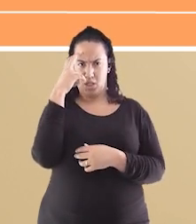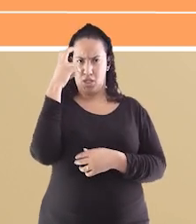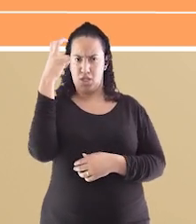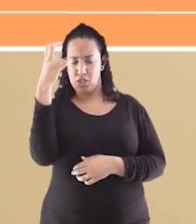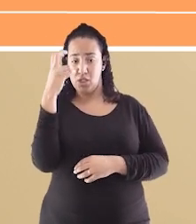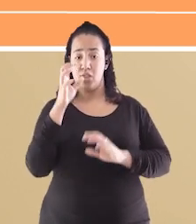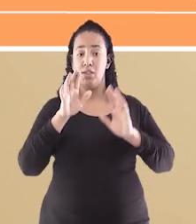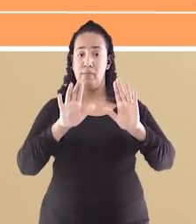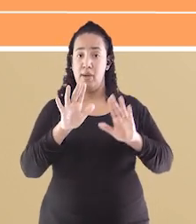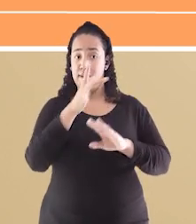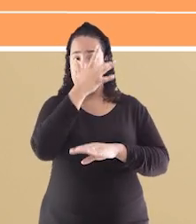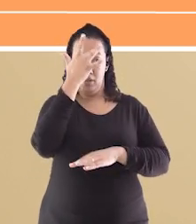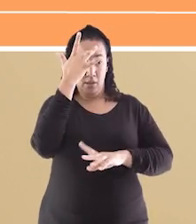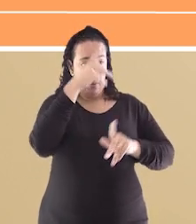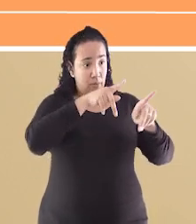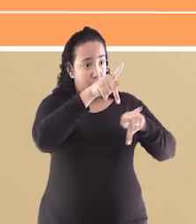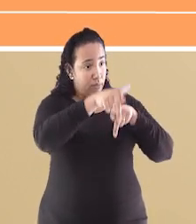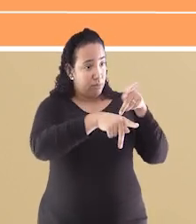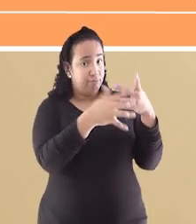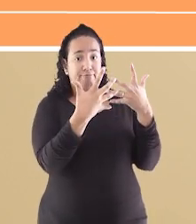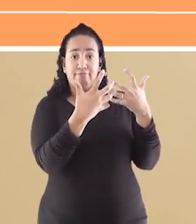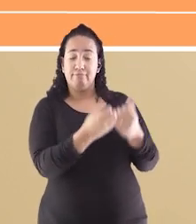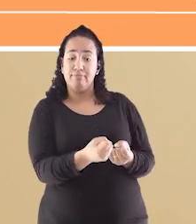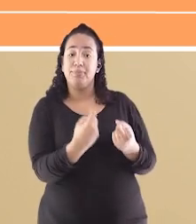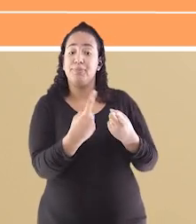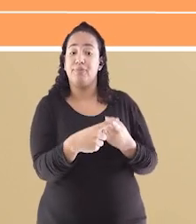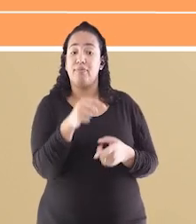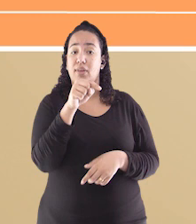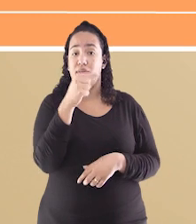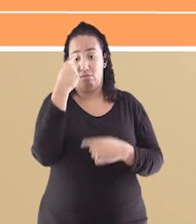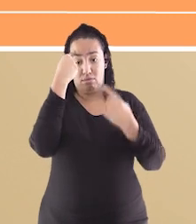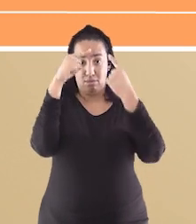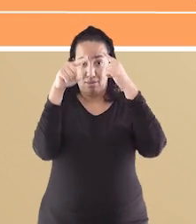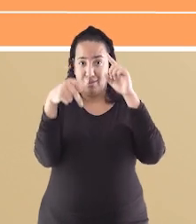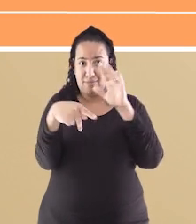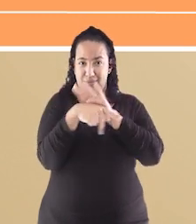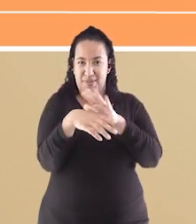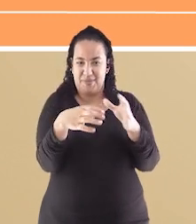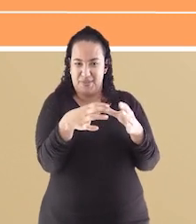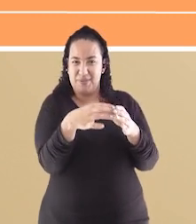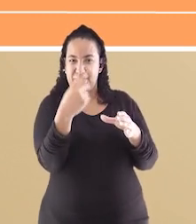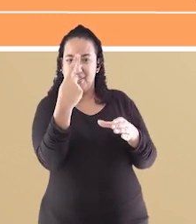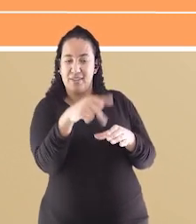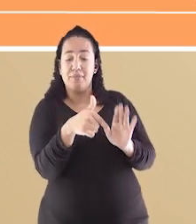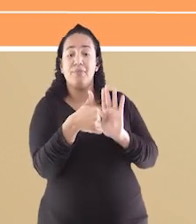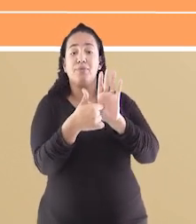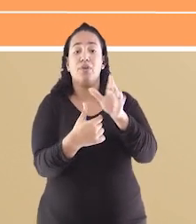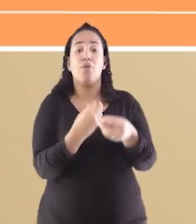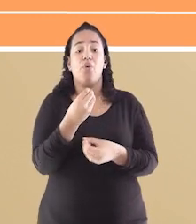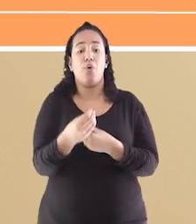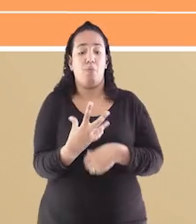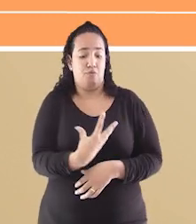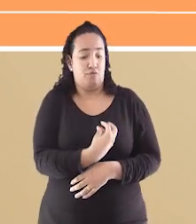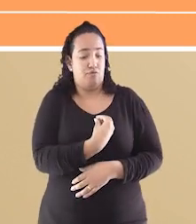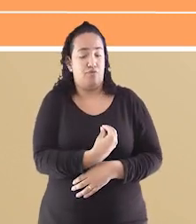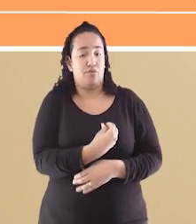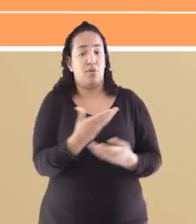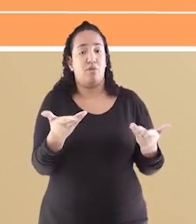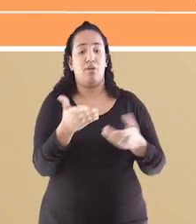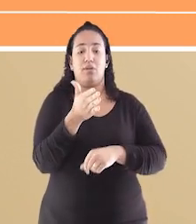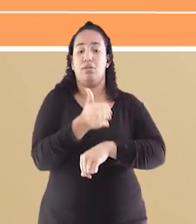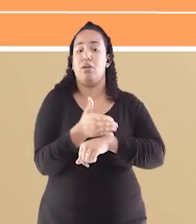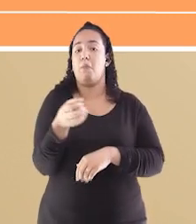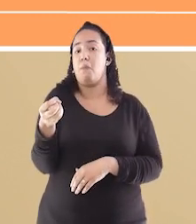teve grande aceitação da população, pois suas ideias mostravam uma alternativa na forma de se viver durante a Idade